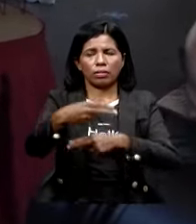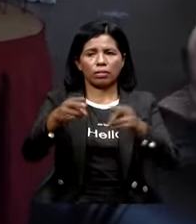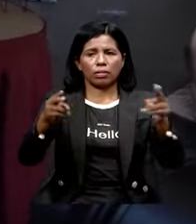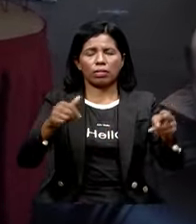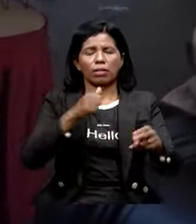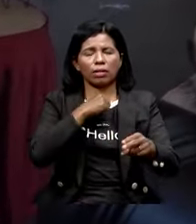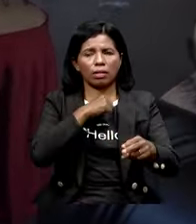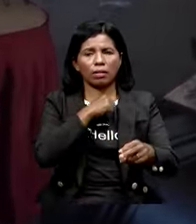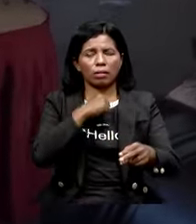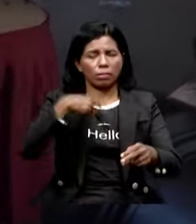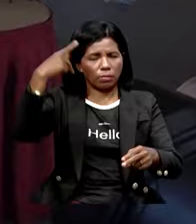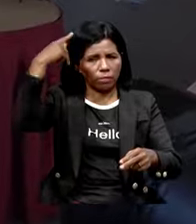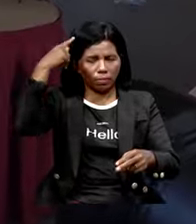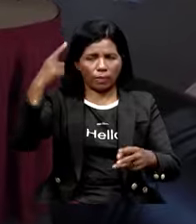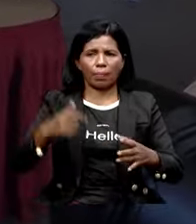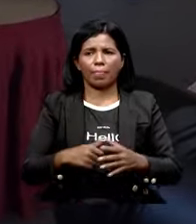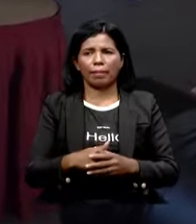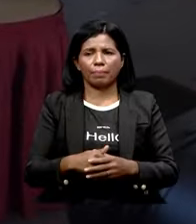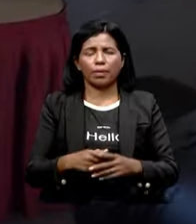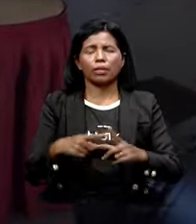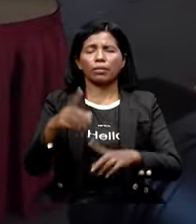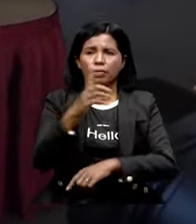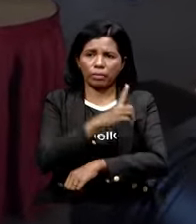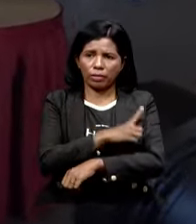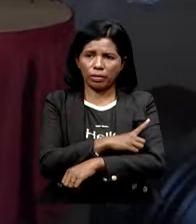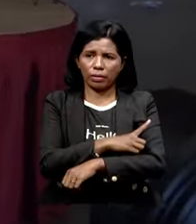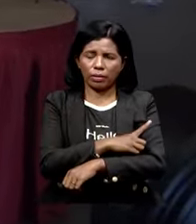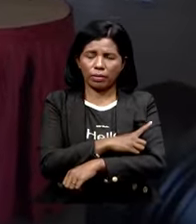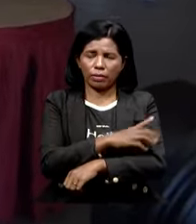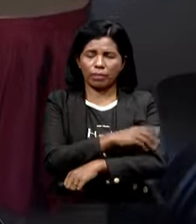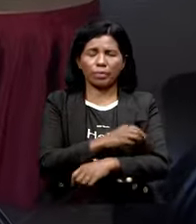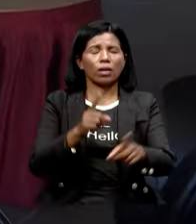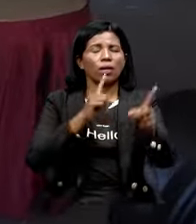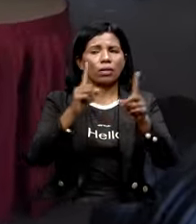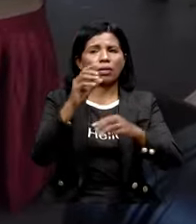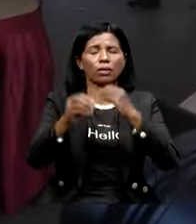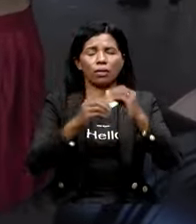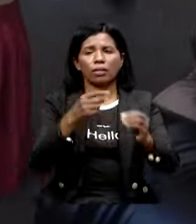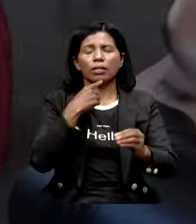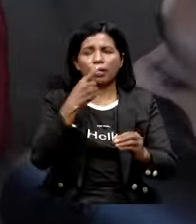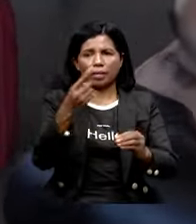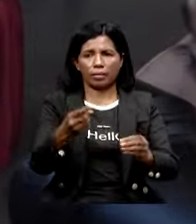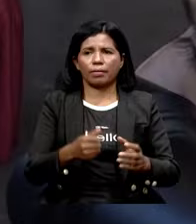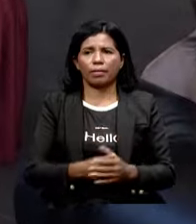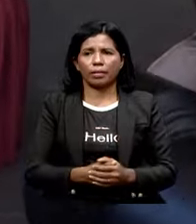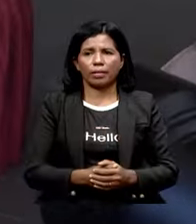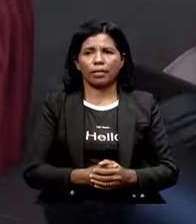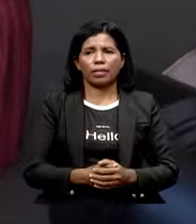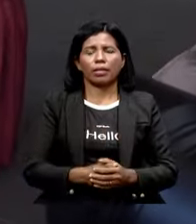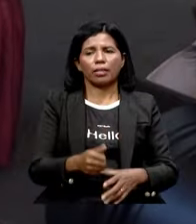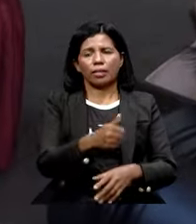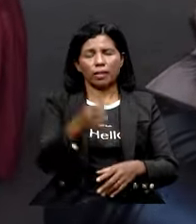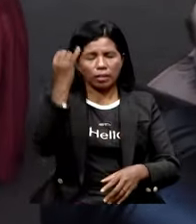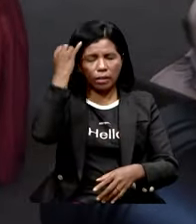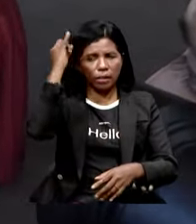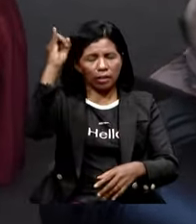Francisco. E é nessa hora que Monsenhor Colião, minha tete, né? Né, ideia de